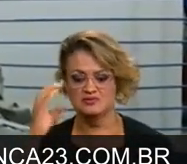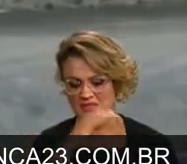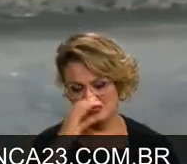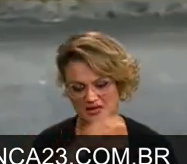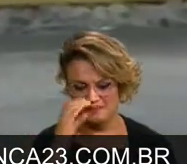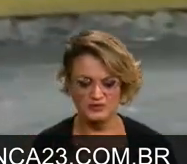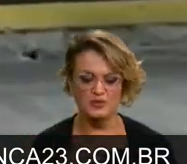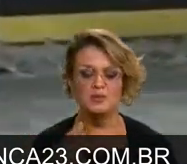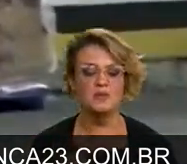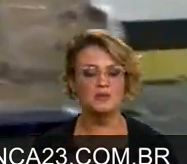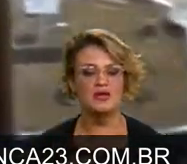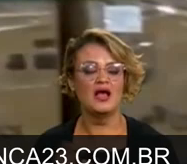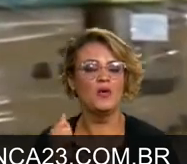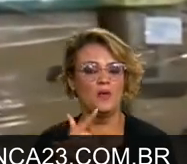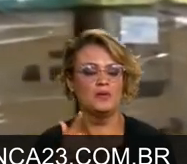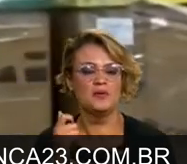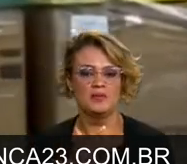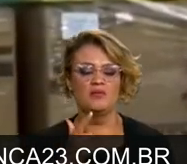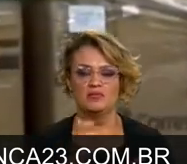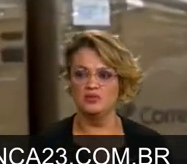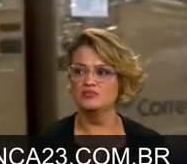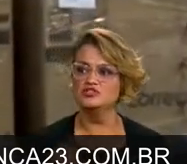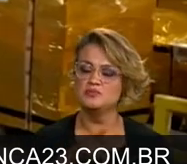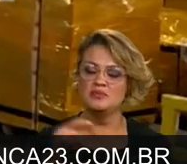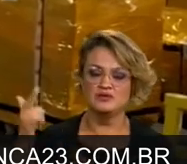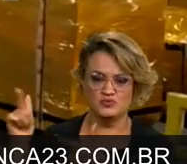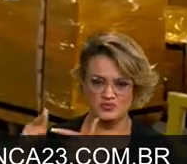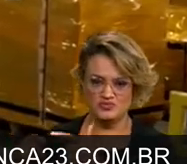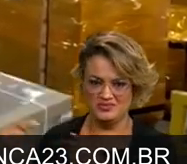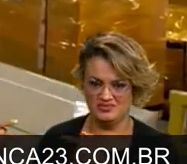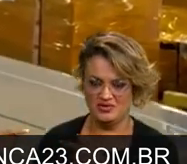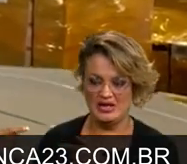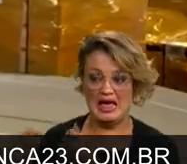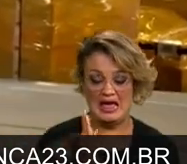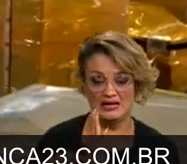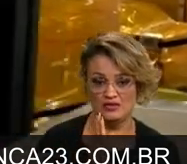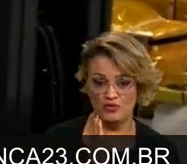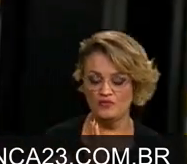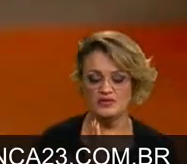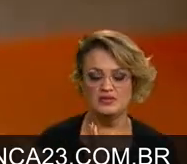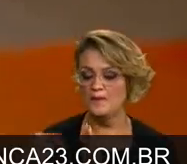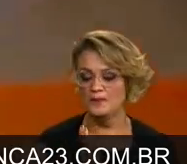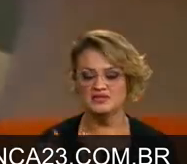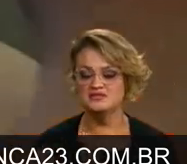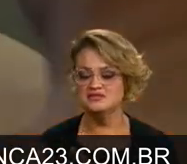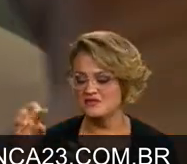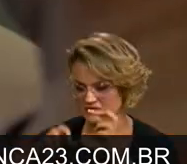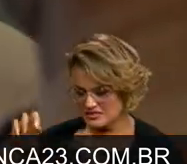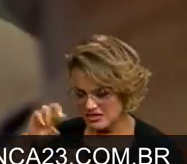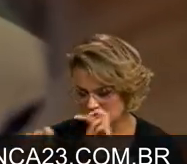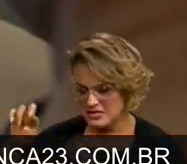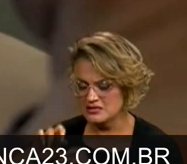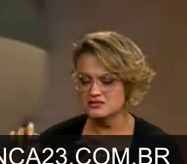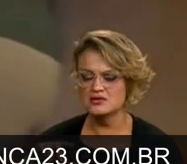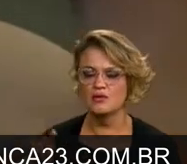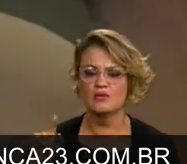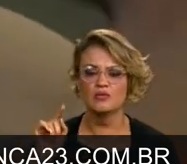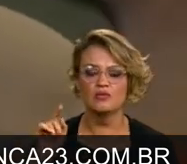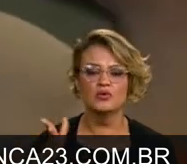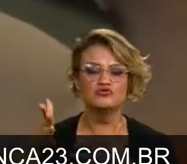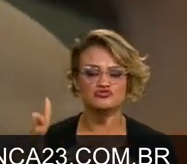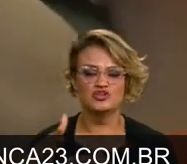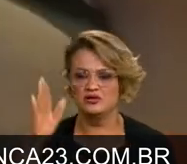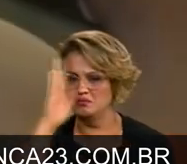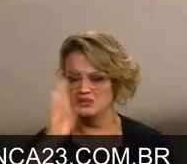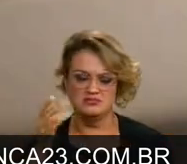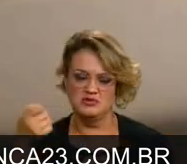rápida, já que as encomendas enviadas de acordo com o novo programa não precisam mais passar pela fiscalização da Receita Federal ao chegar